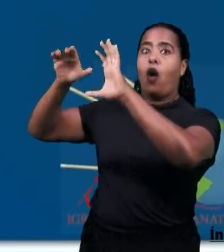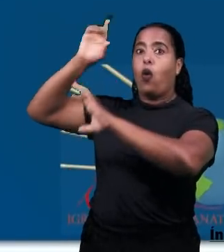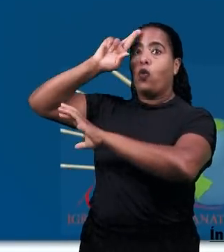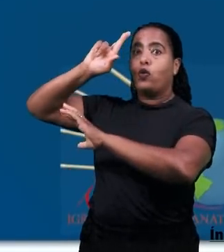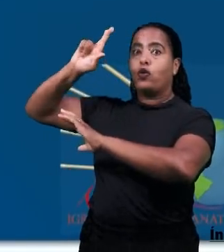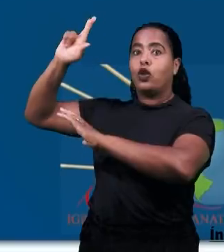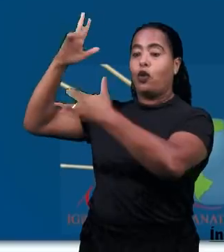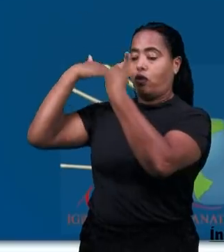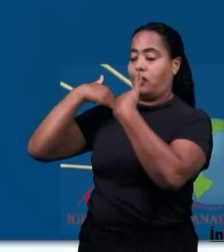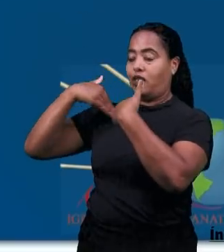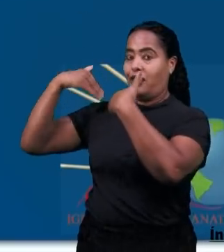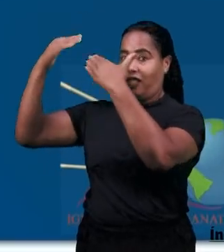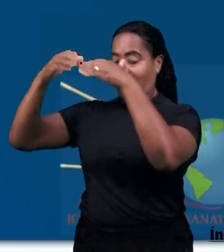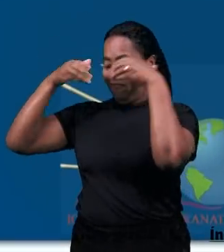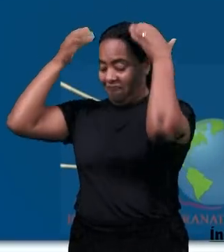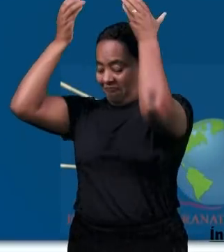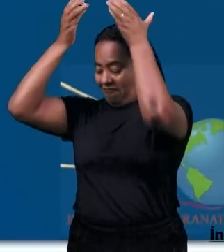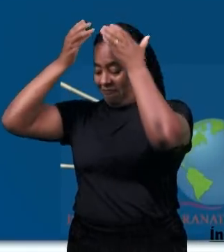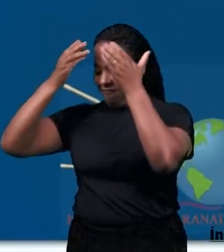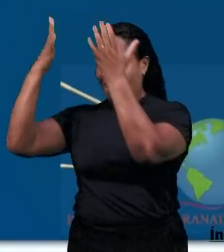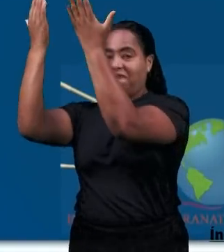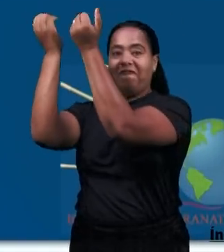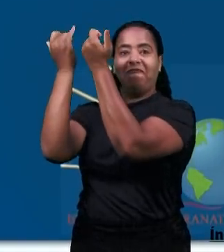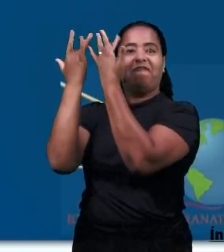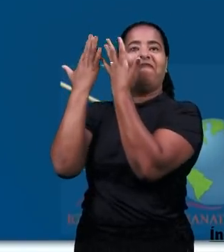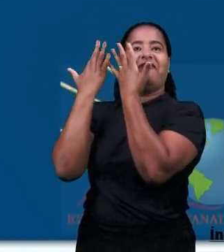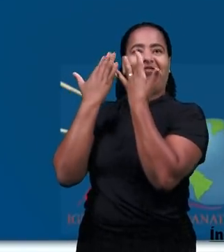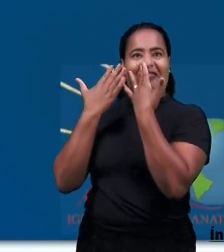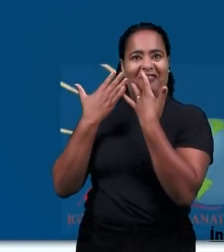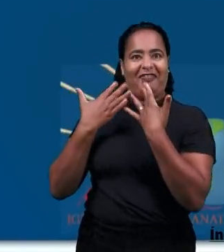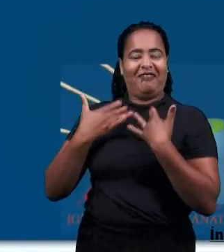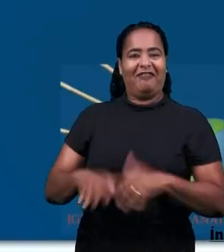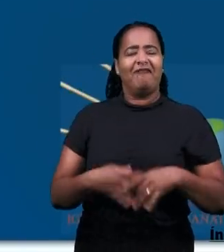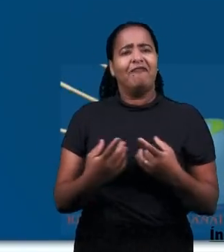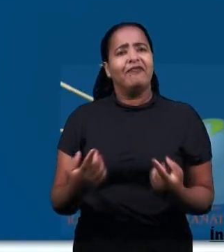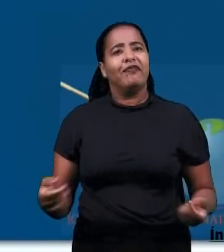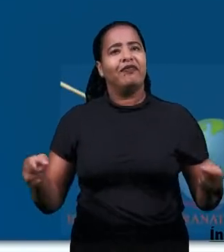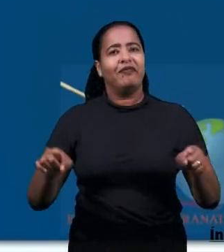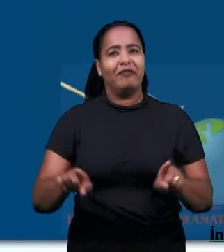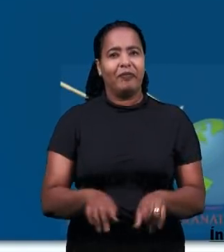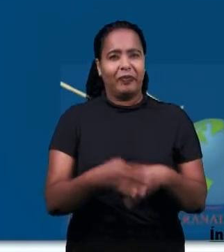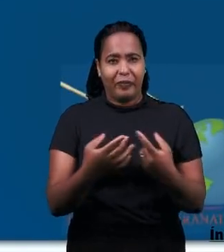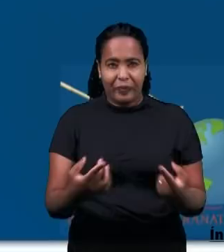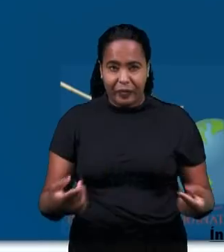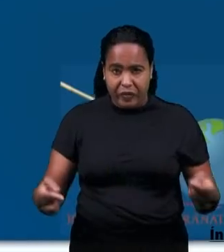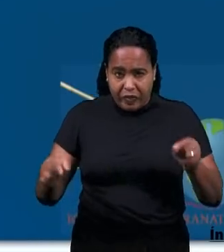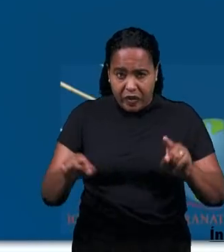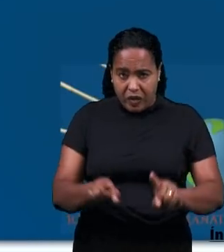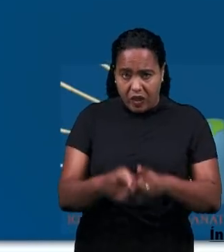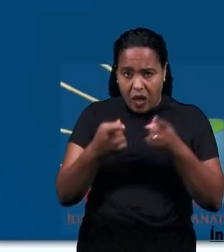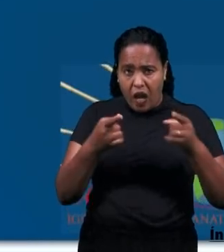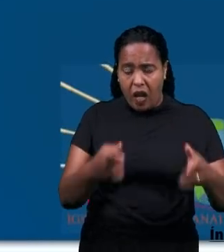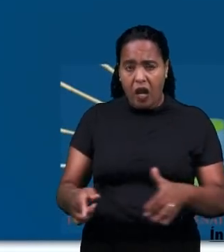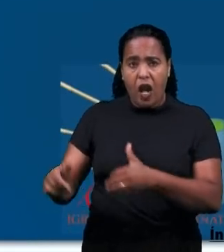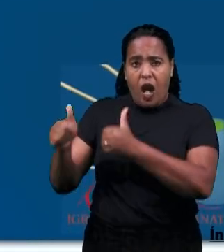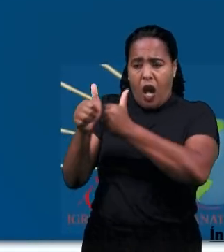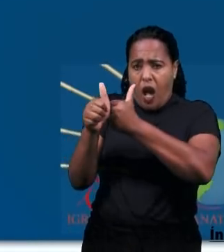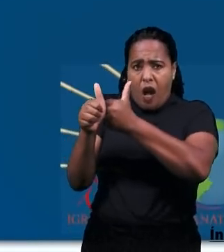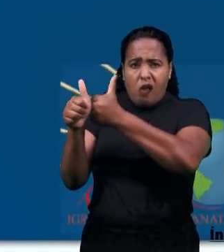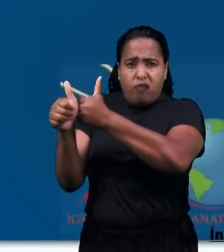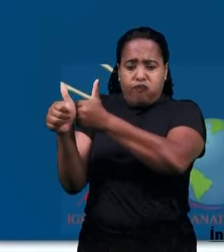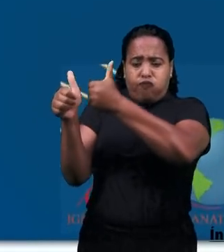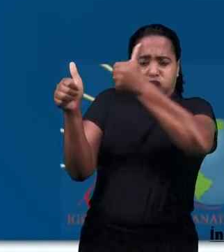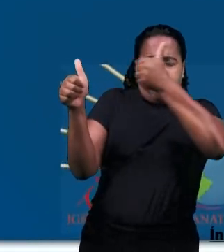céu receber meu galardão. Nunca mais deixarei